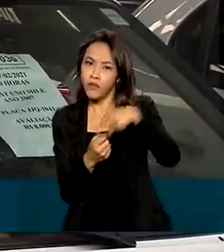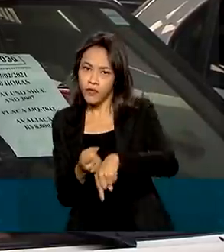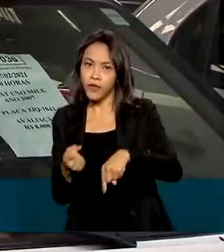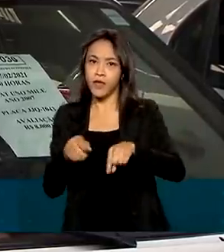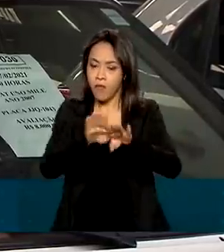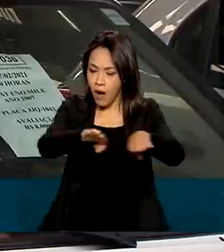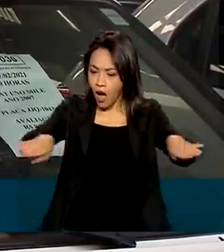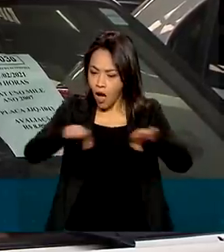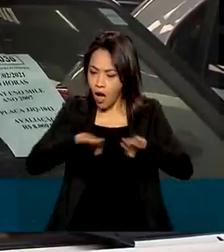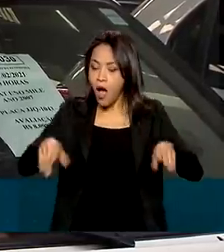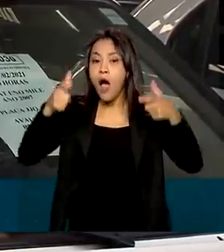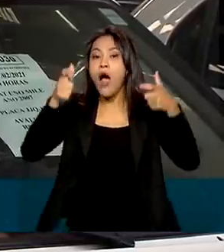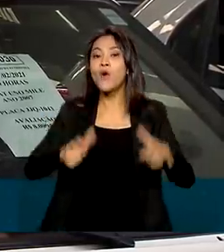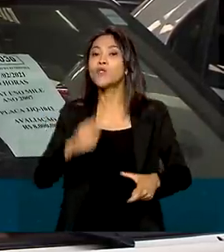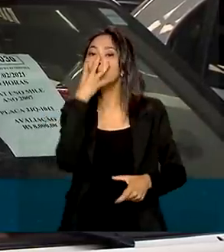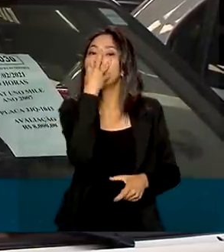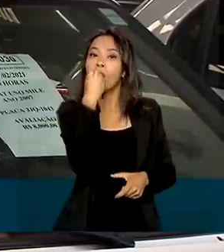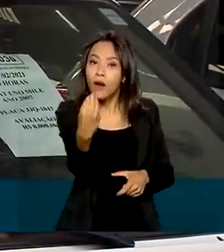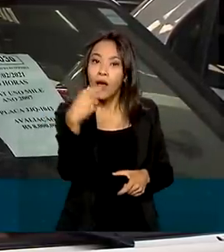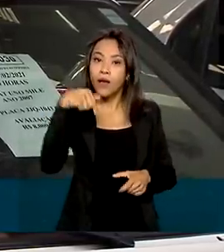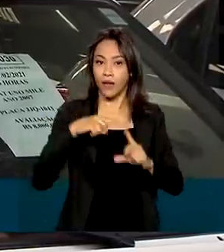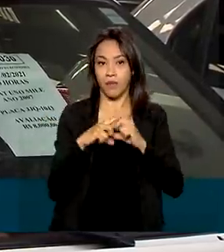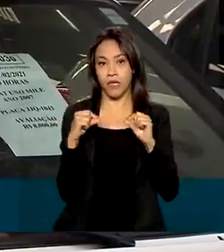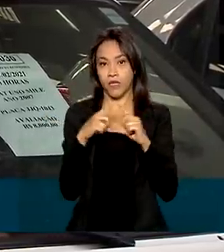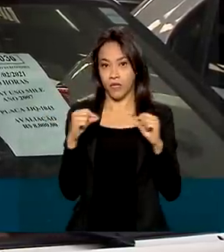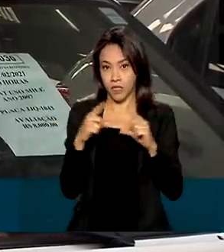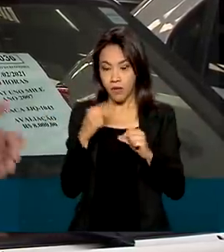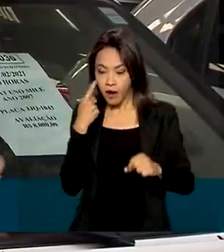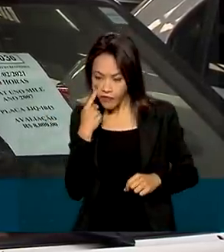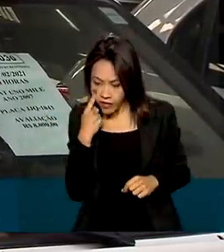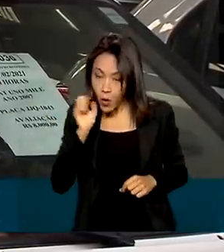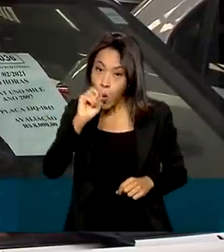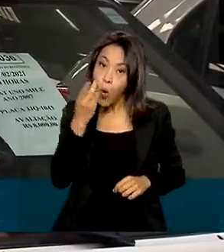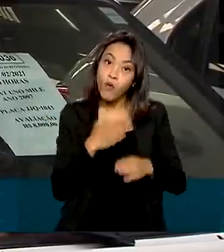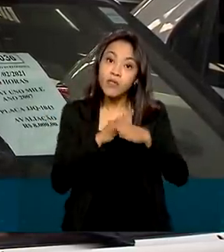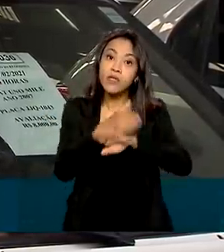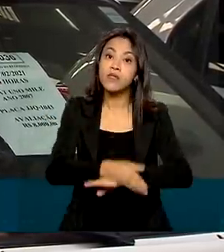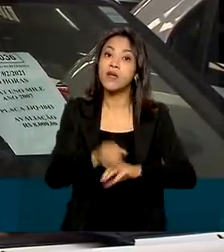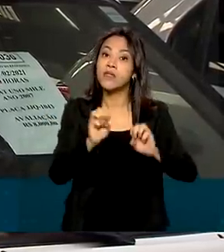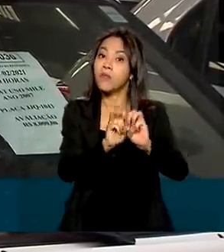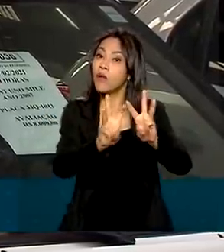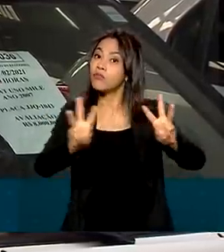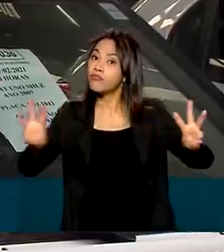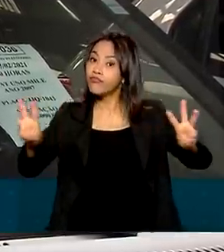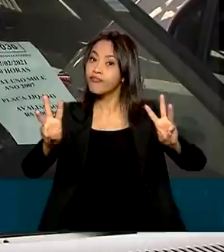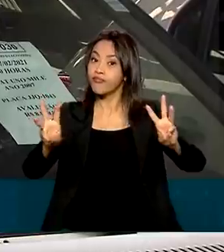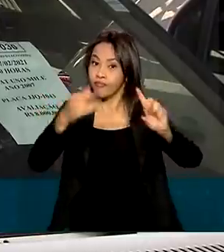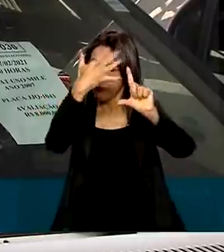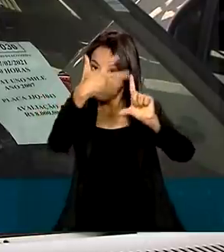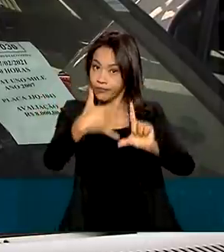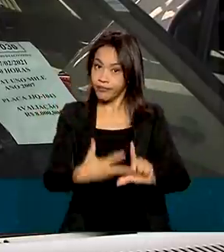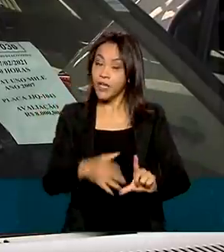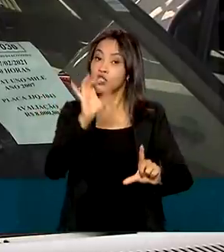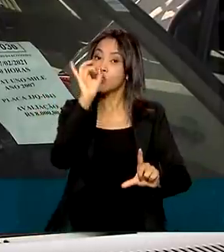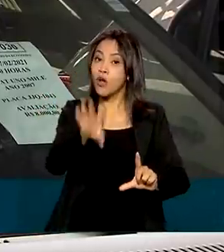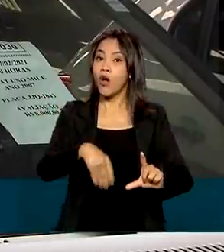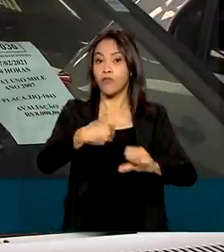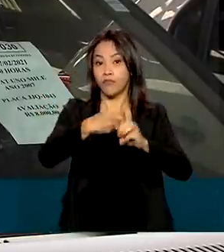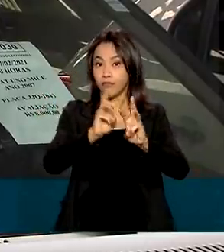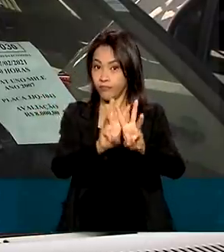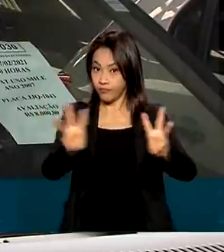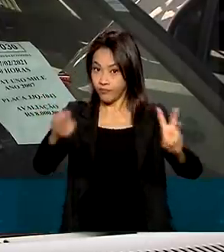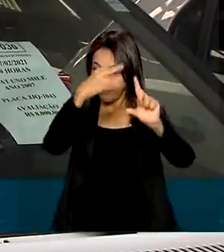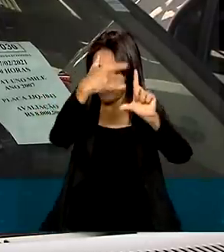que fica no Guará no distrito federal ou acessar pelo site o leilão também ocorrerá somente pelo